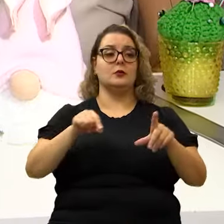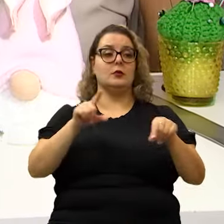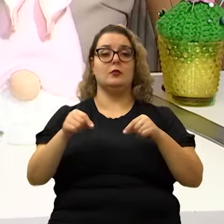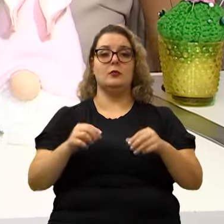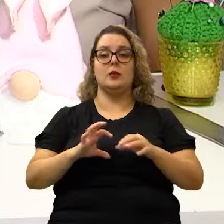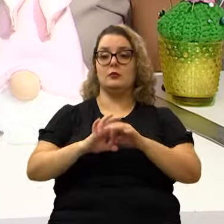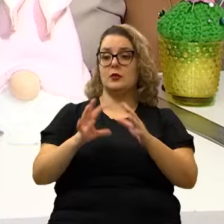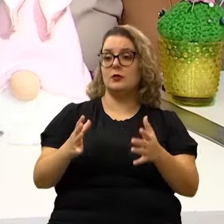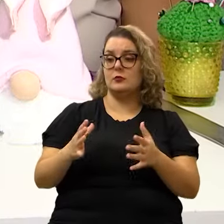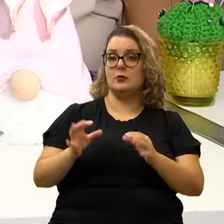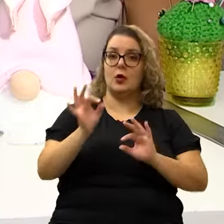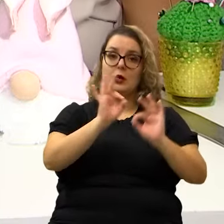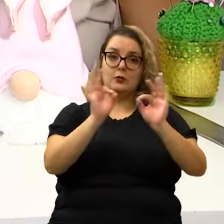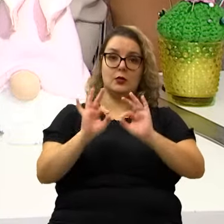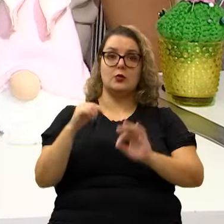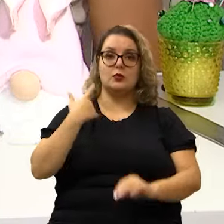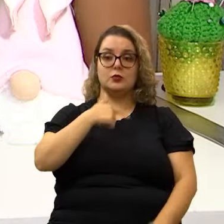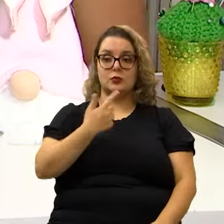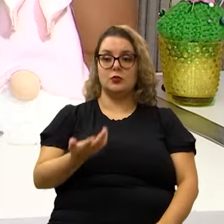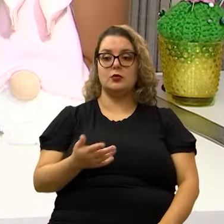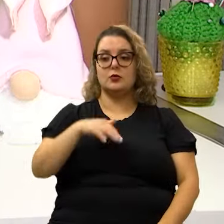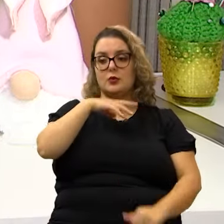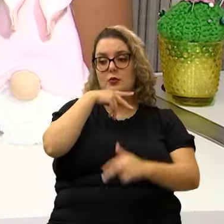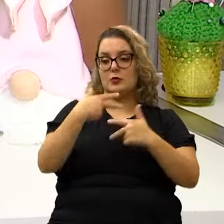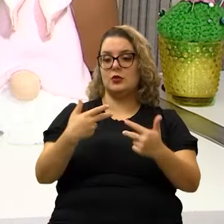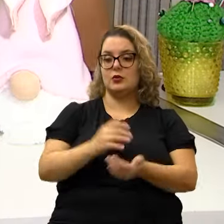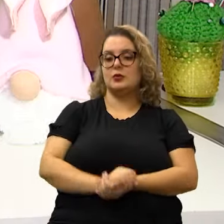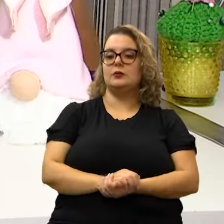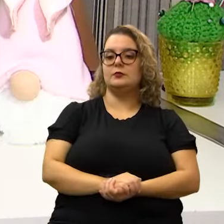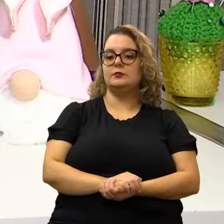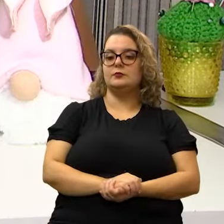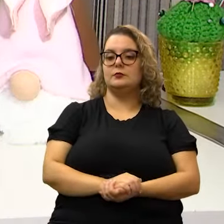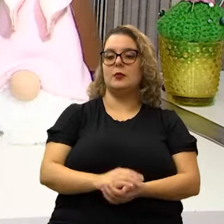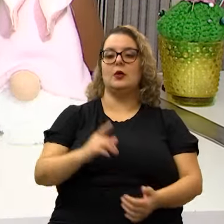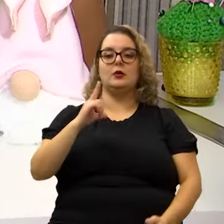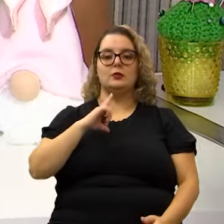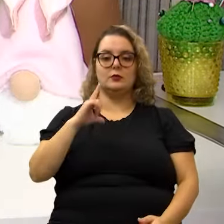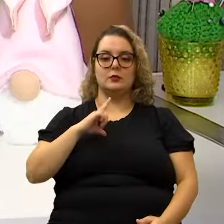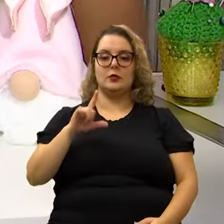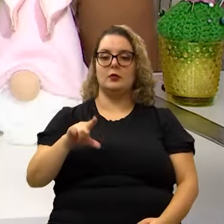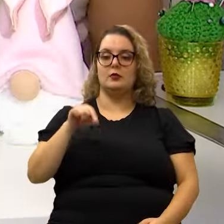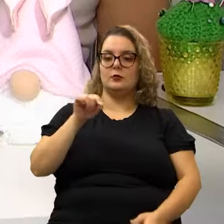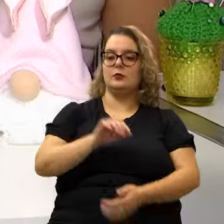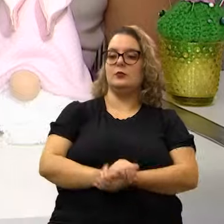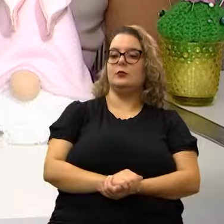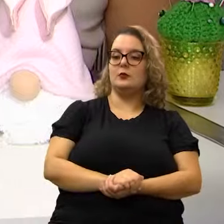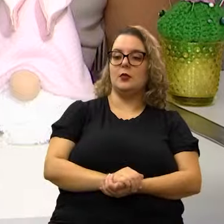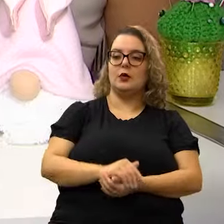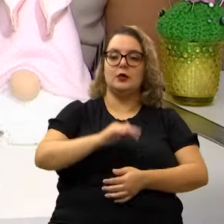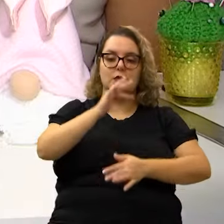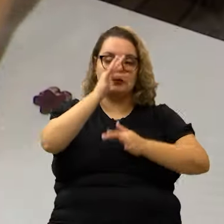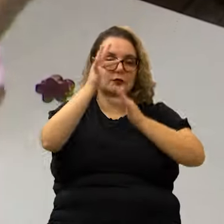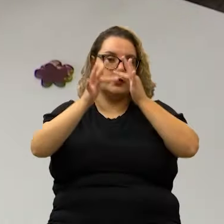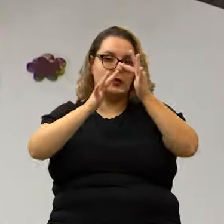colocar para enfeitar o nosso bichinho. Então, aqui a gente tem a opção das flores